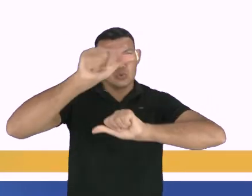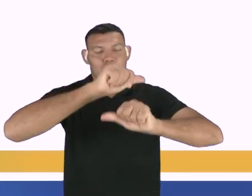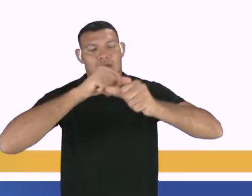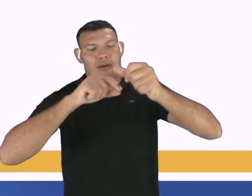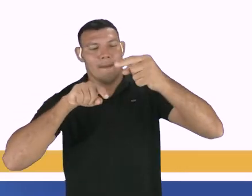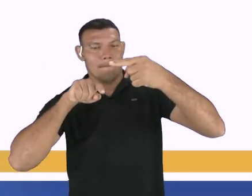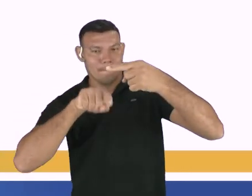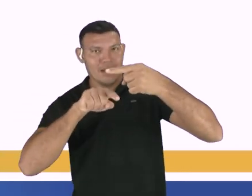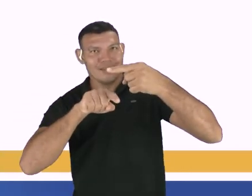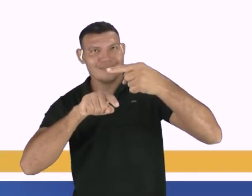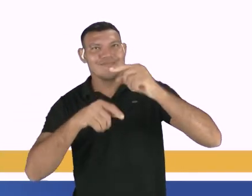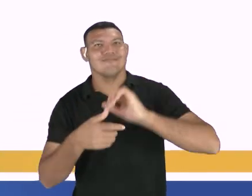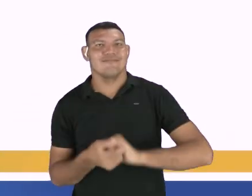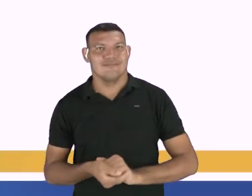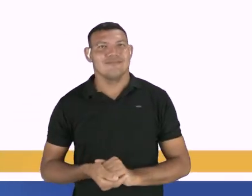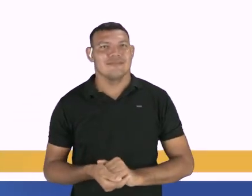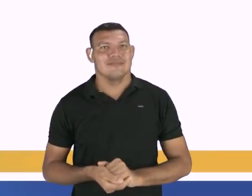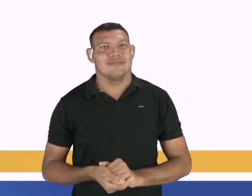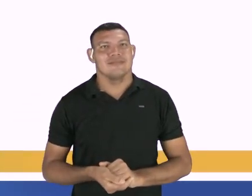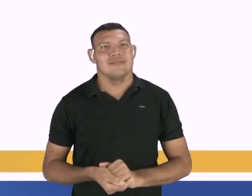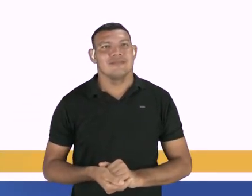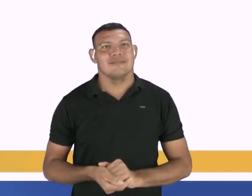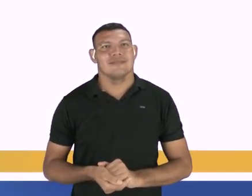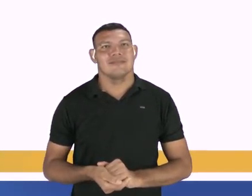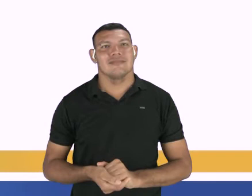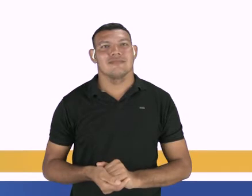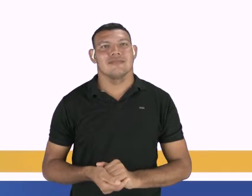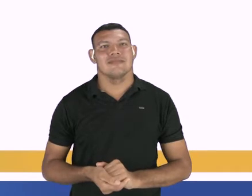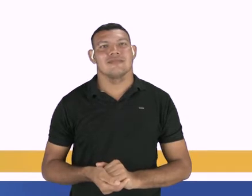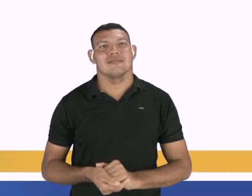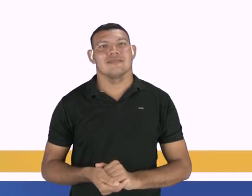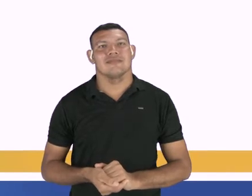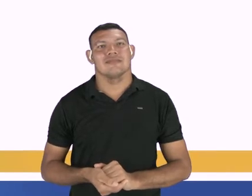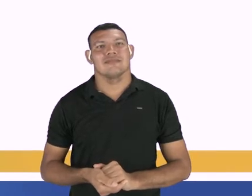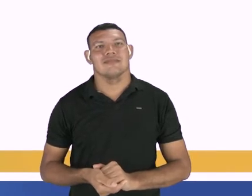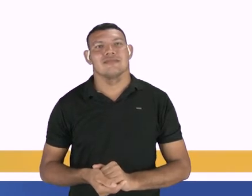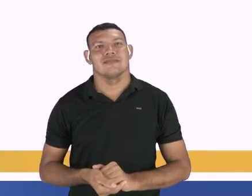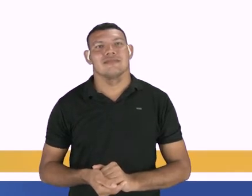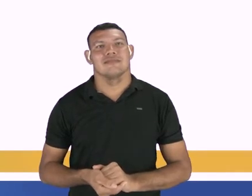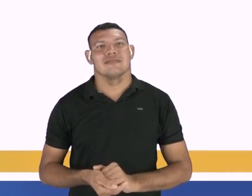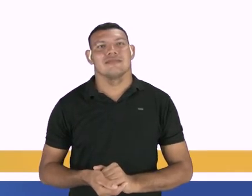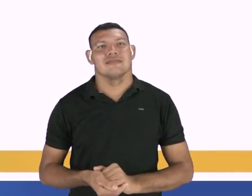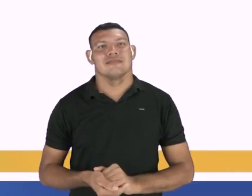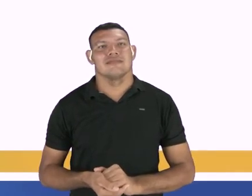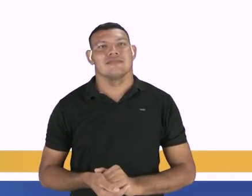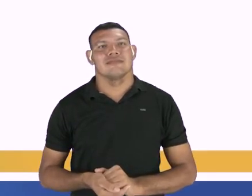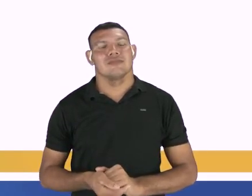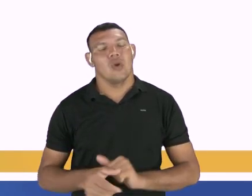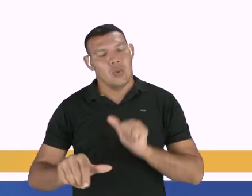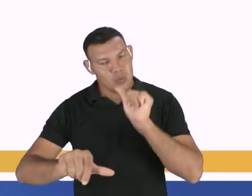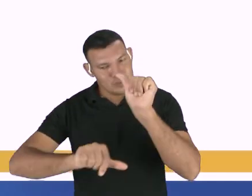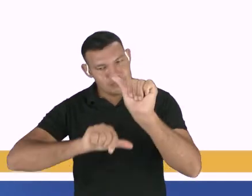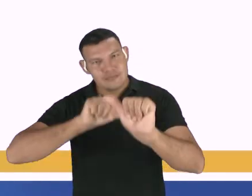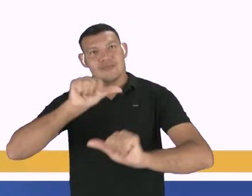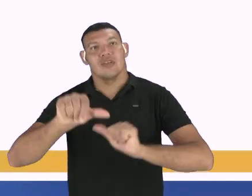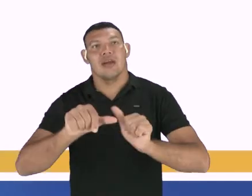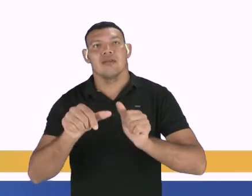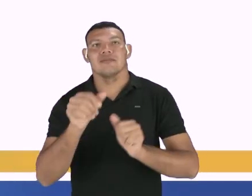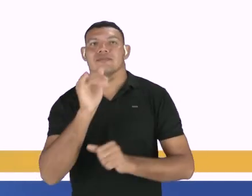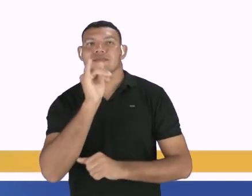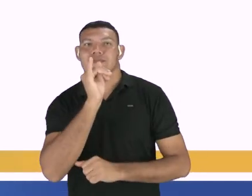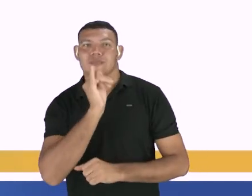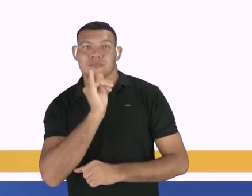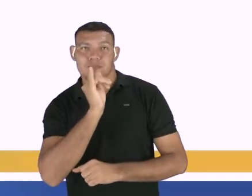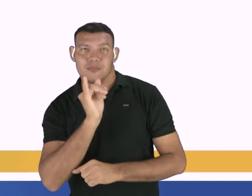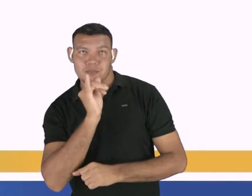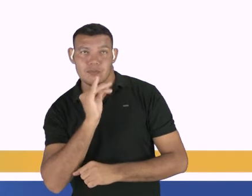virar numerador. Então eu tenho C sobre D, vai ficar D sobre C. Feito a inversão da segunda fração, eu